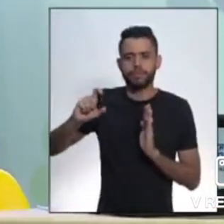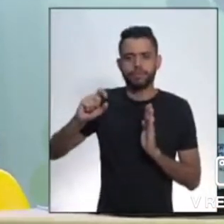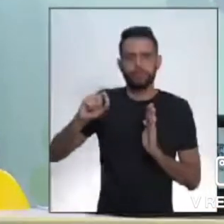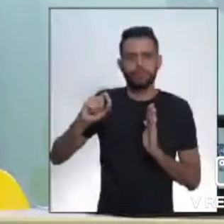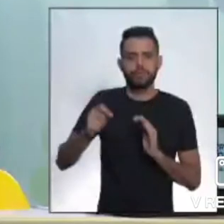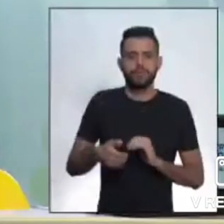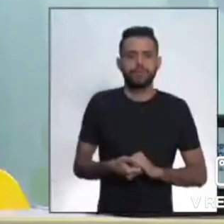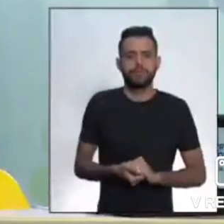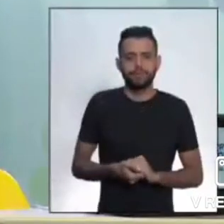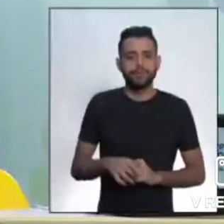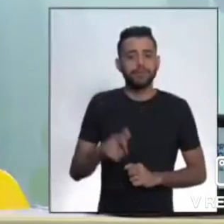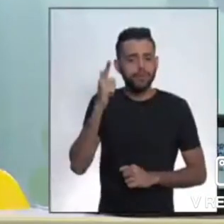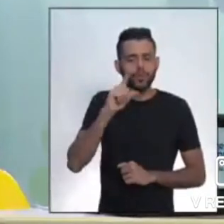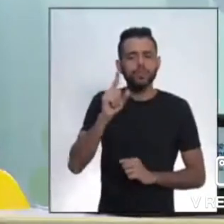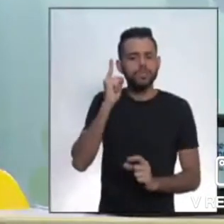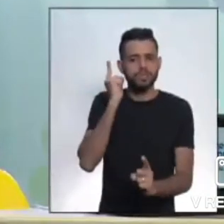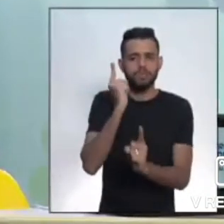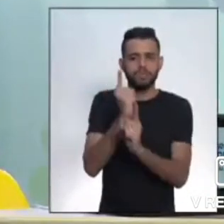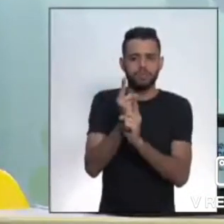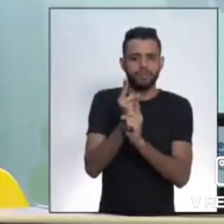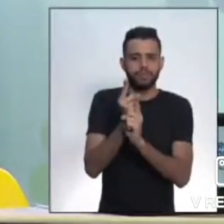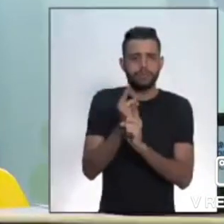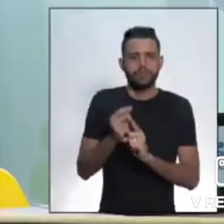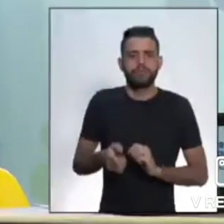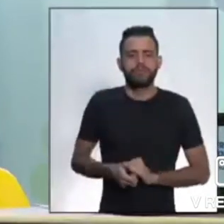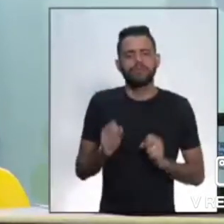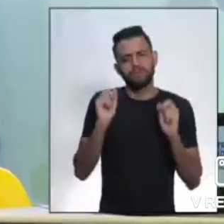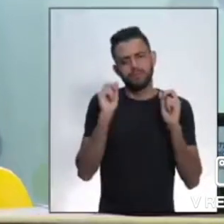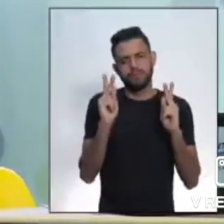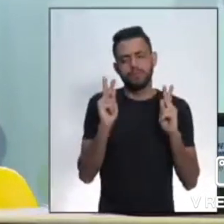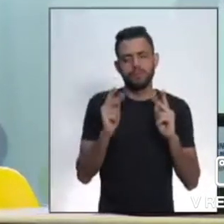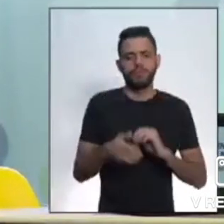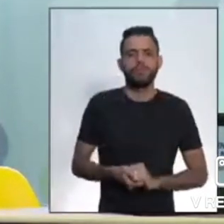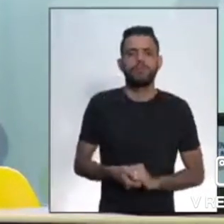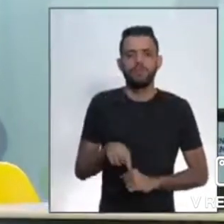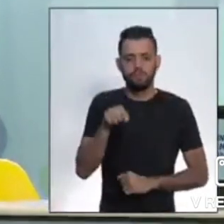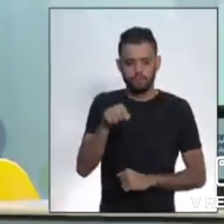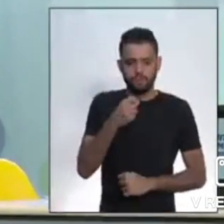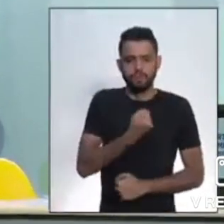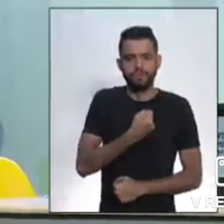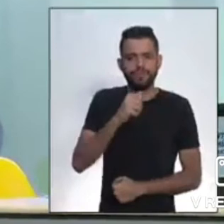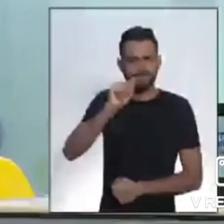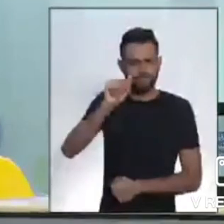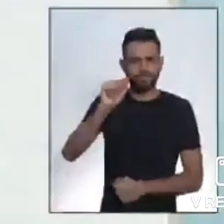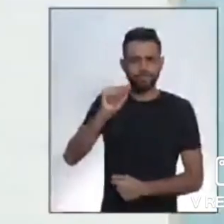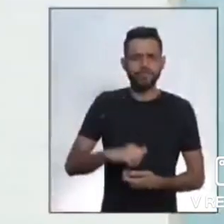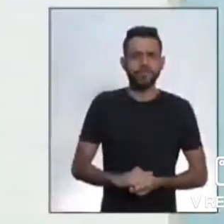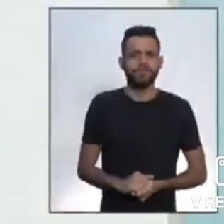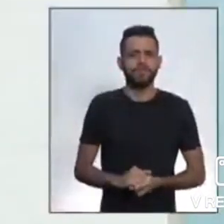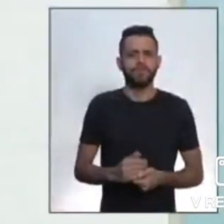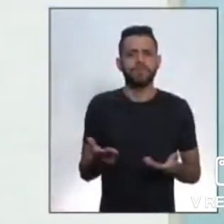termo ali, eu consegui localizar. Beleza, essa era a questão A. Na questão